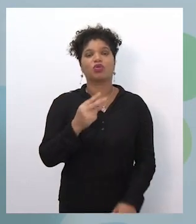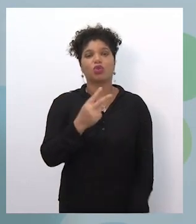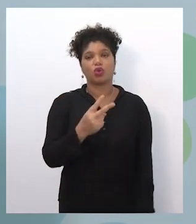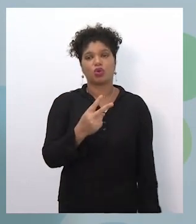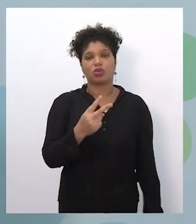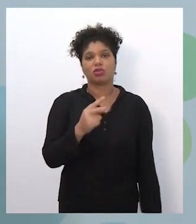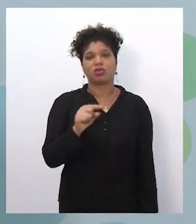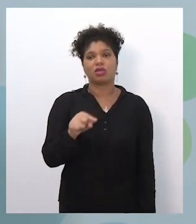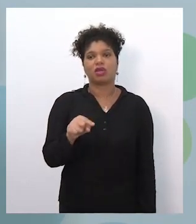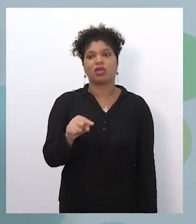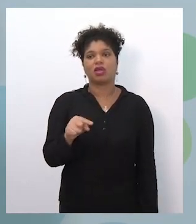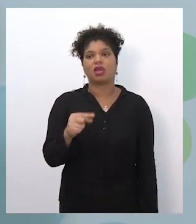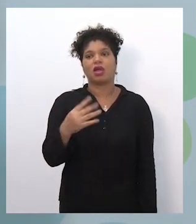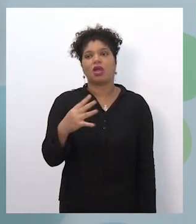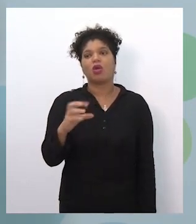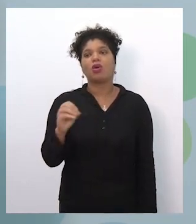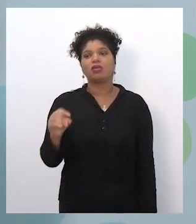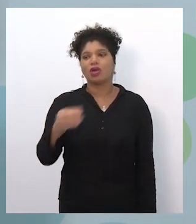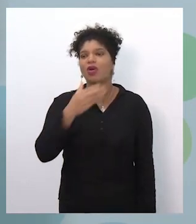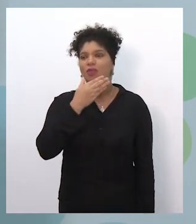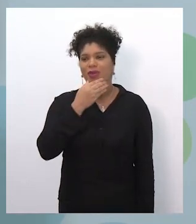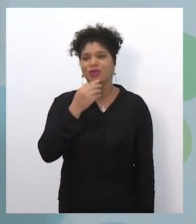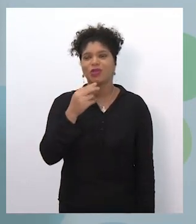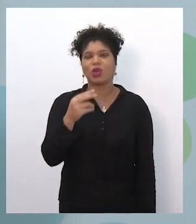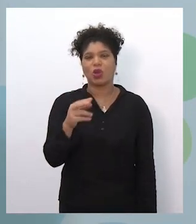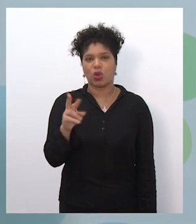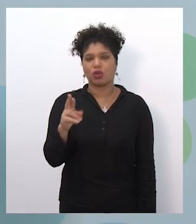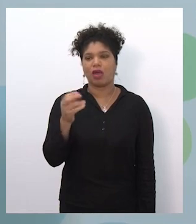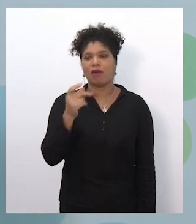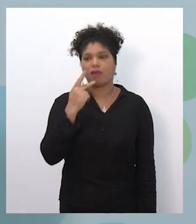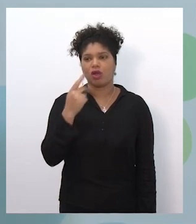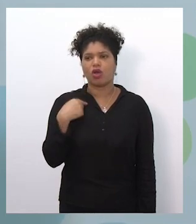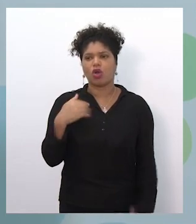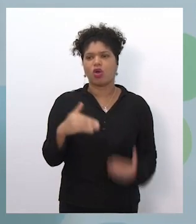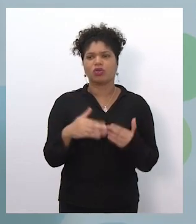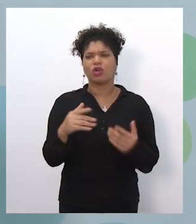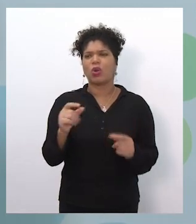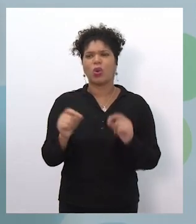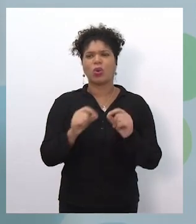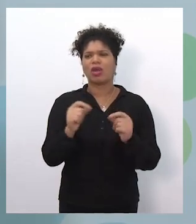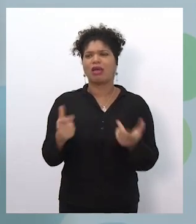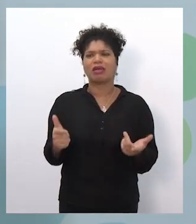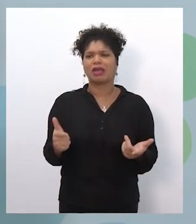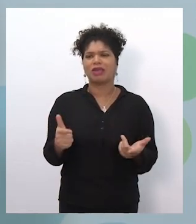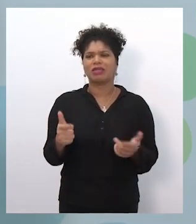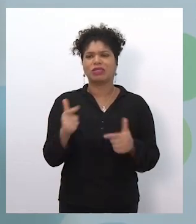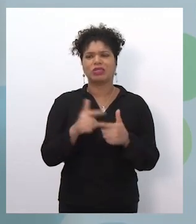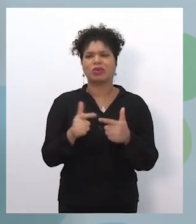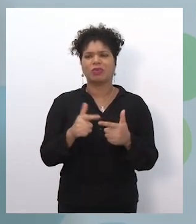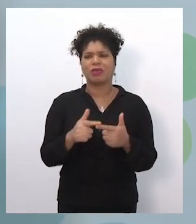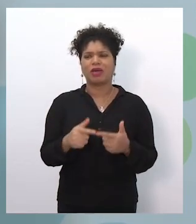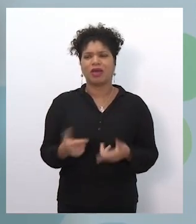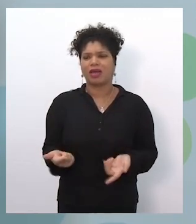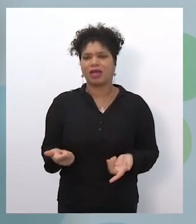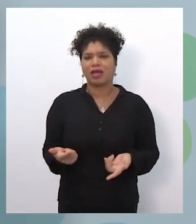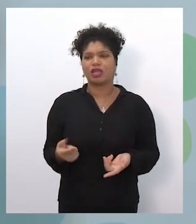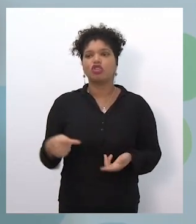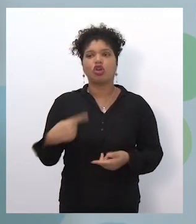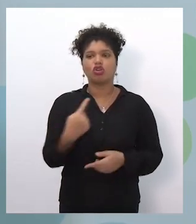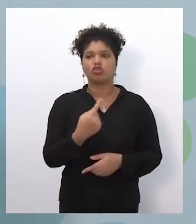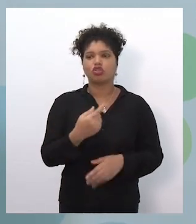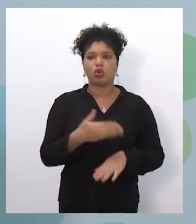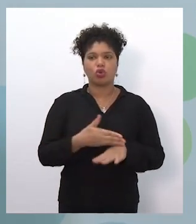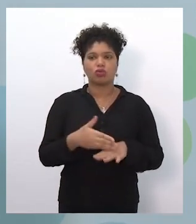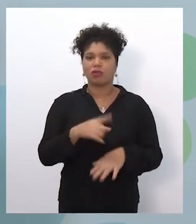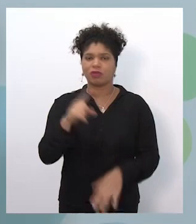E aí, o Rodrigo falou um negócio que eu até ia voltar para falar para vocês. O que é esse gargalo, né, Rodrigo? Você fala gargalo, na nossa língua é muito comum. Mas